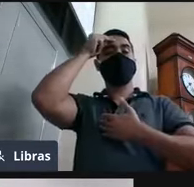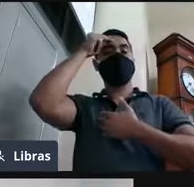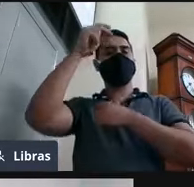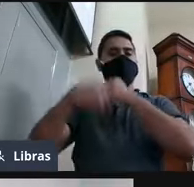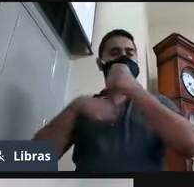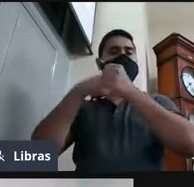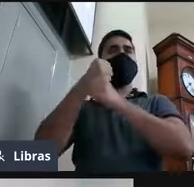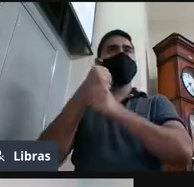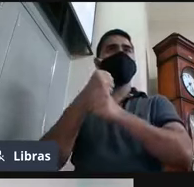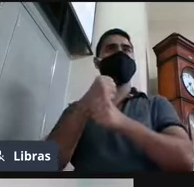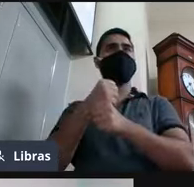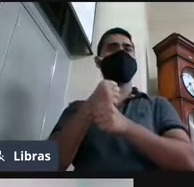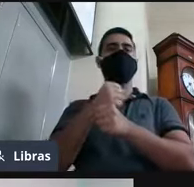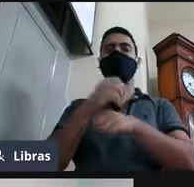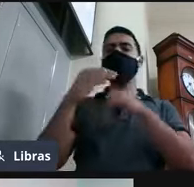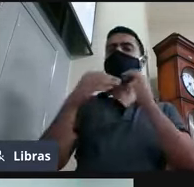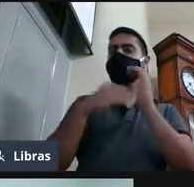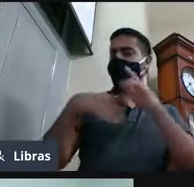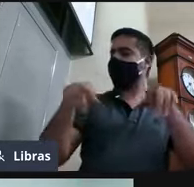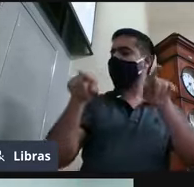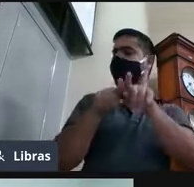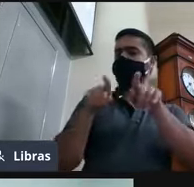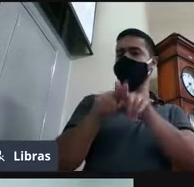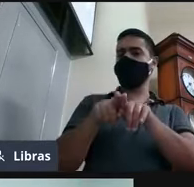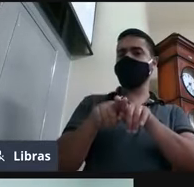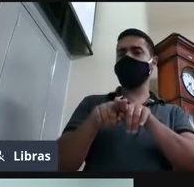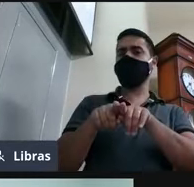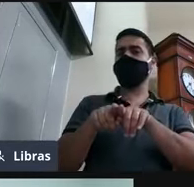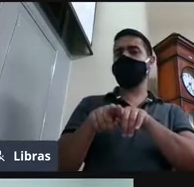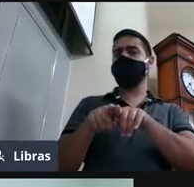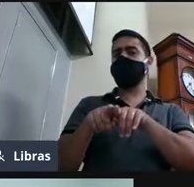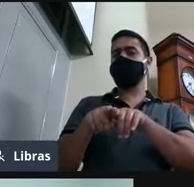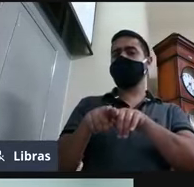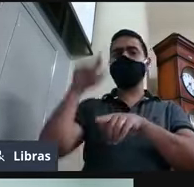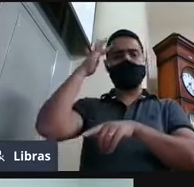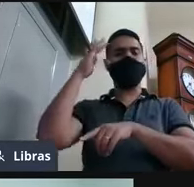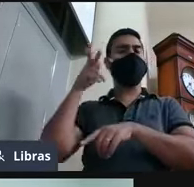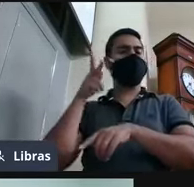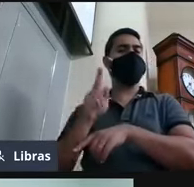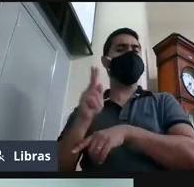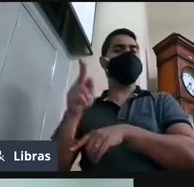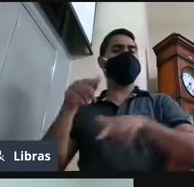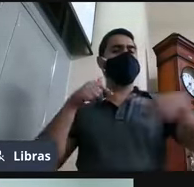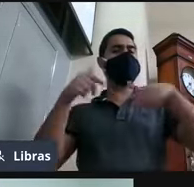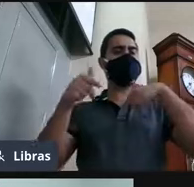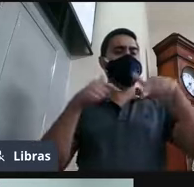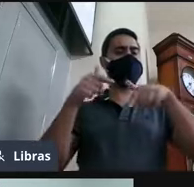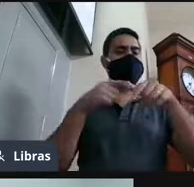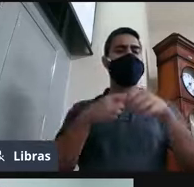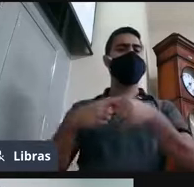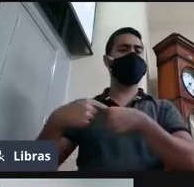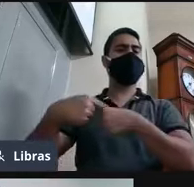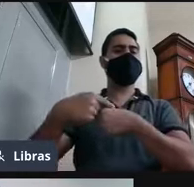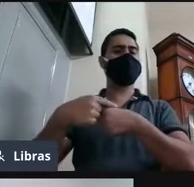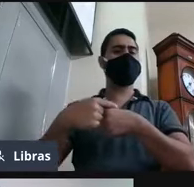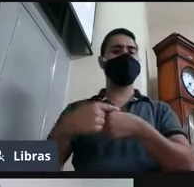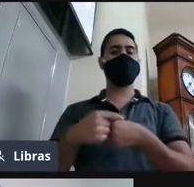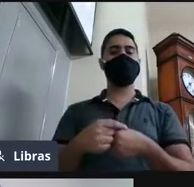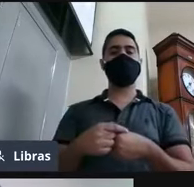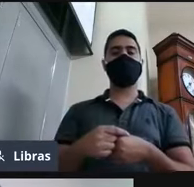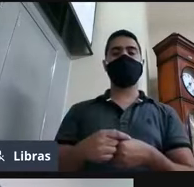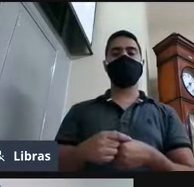E todos que estão na sua gestão aqui fora, provavelmente continuarão o trabalho para a nossa cidade. O que